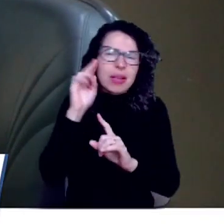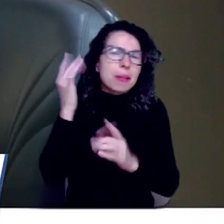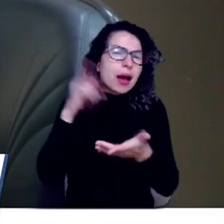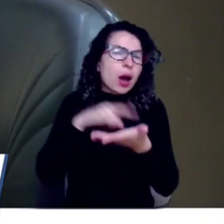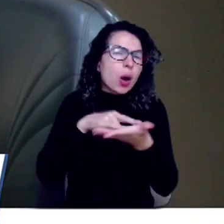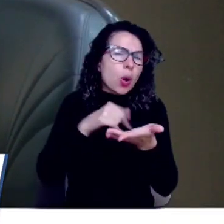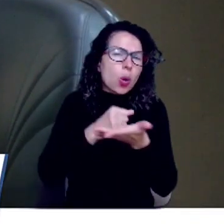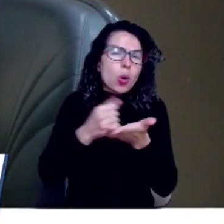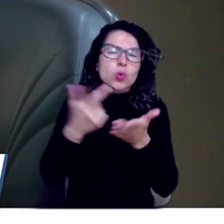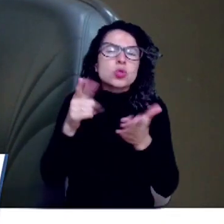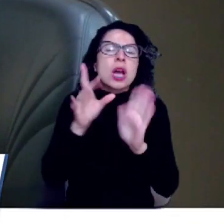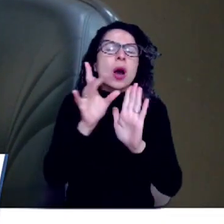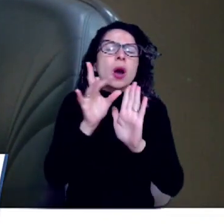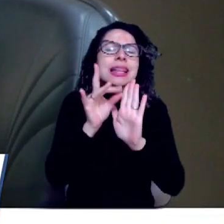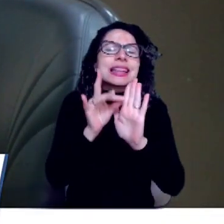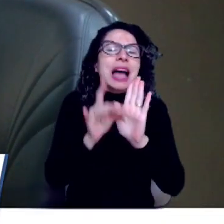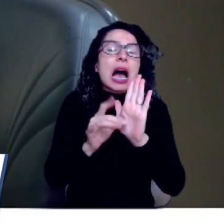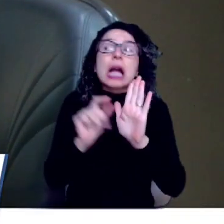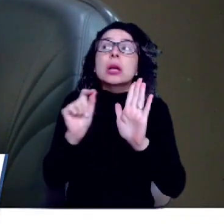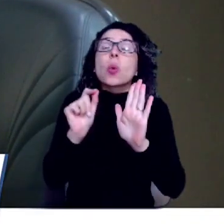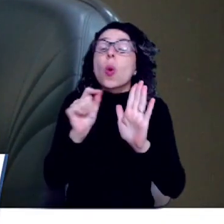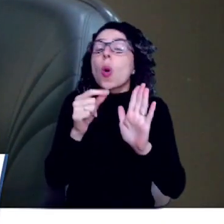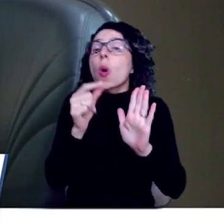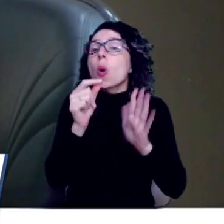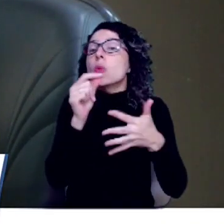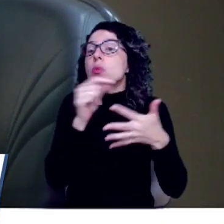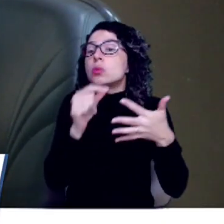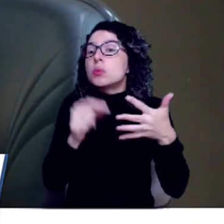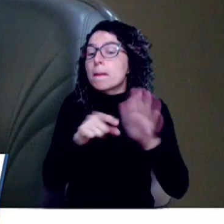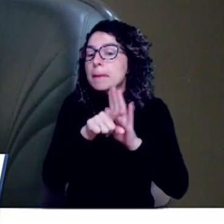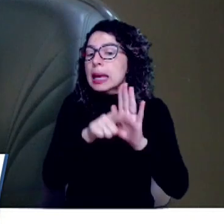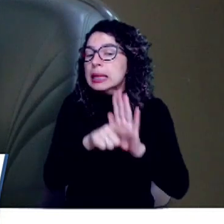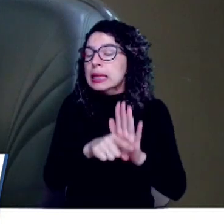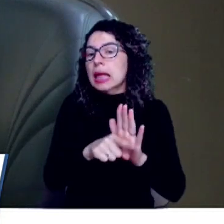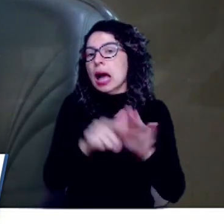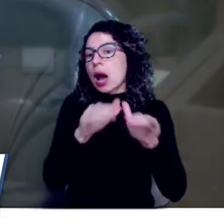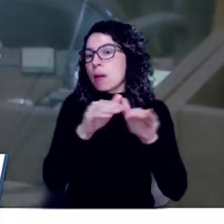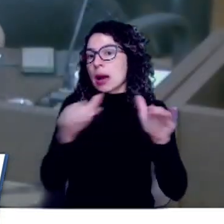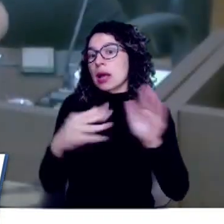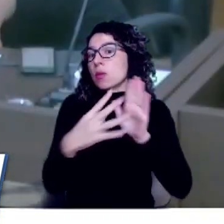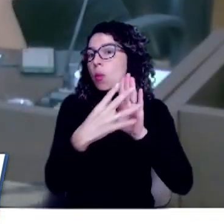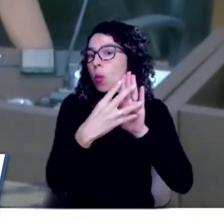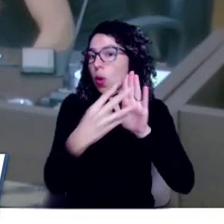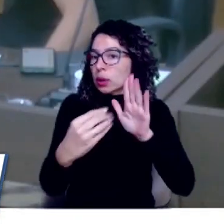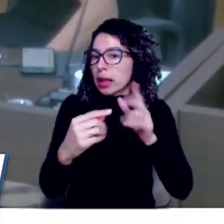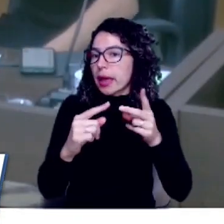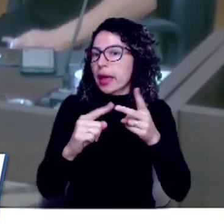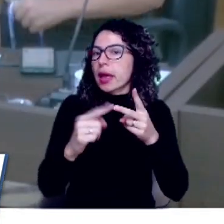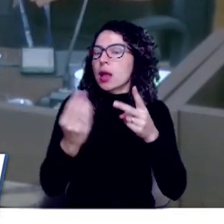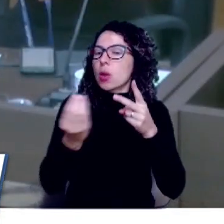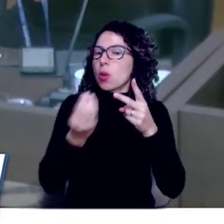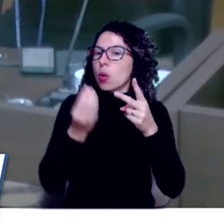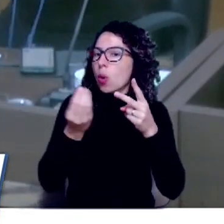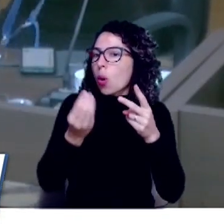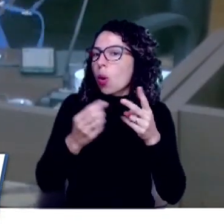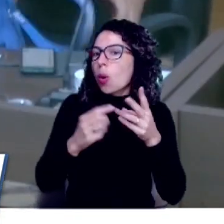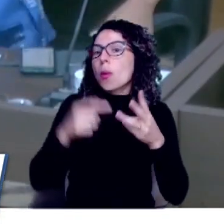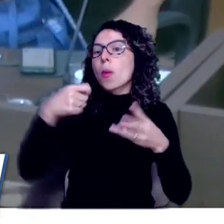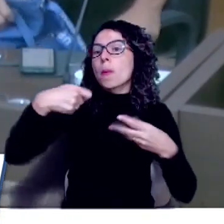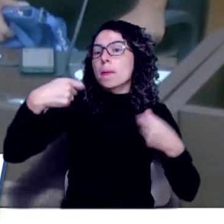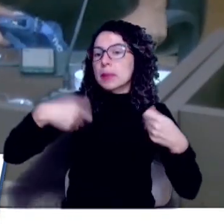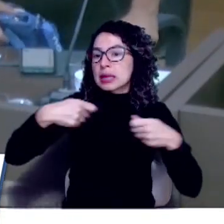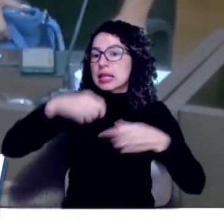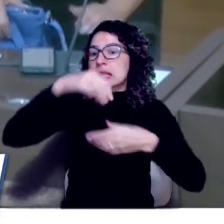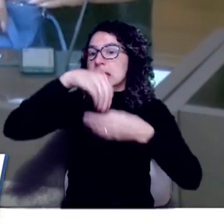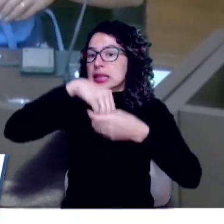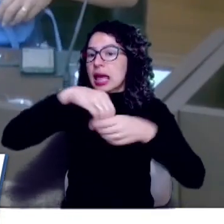qual seria os critérios a ser realizados. Tipo, o modelo, o formato, o que teria nessas estações.